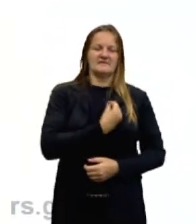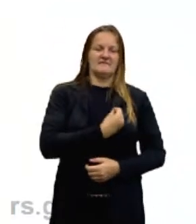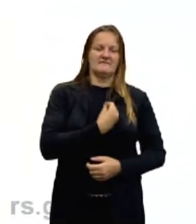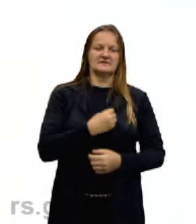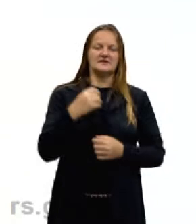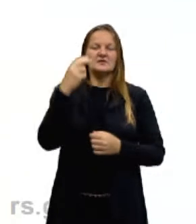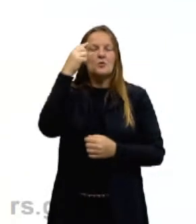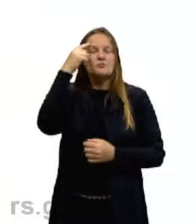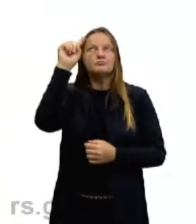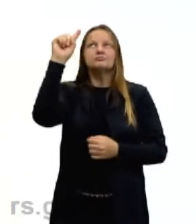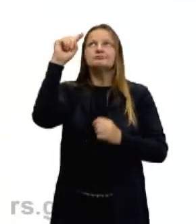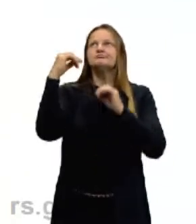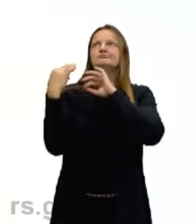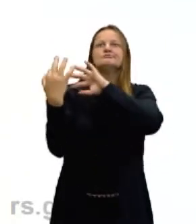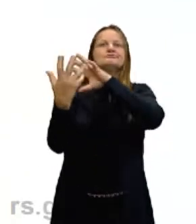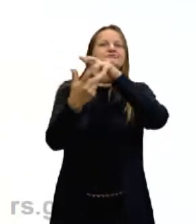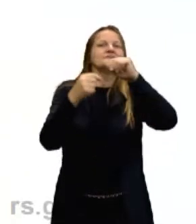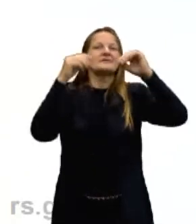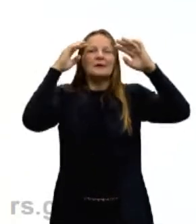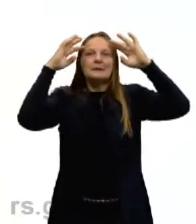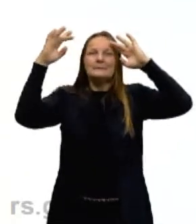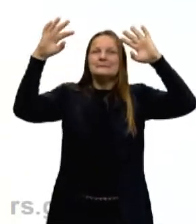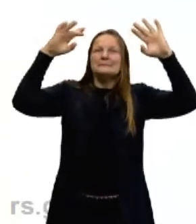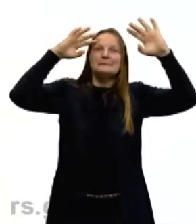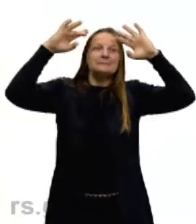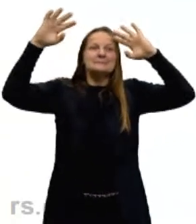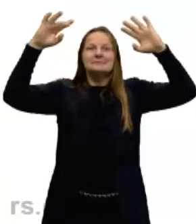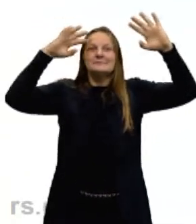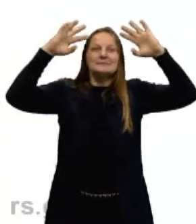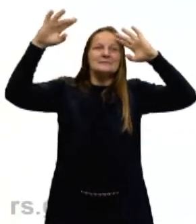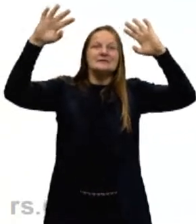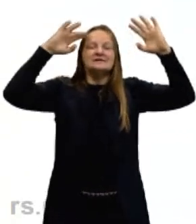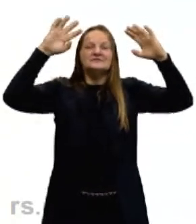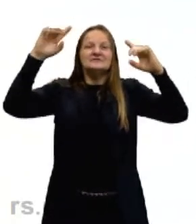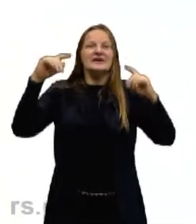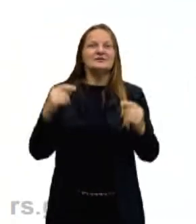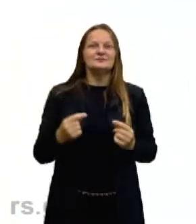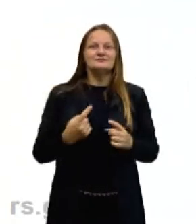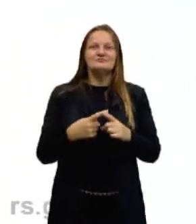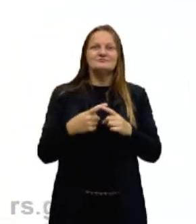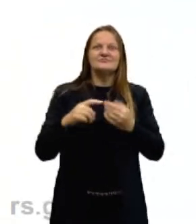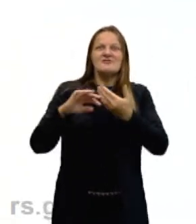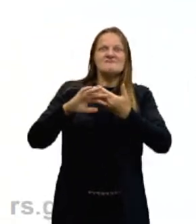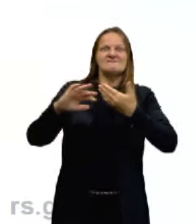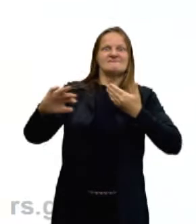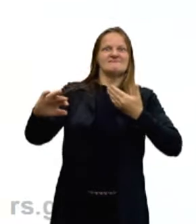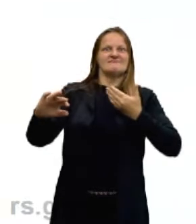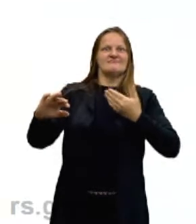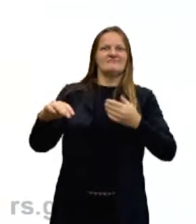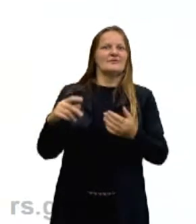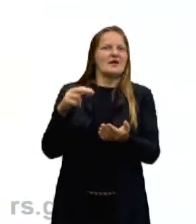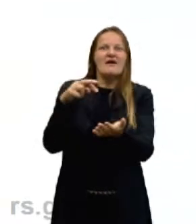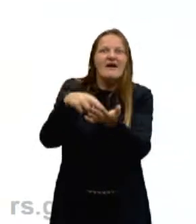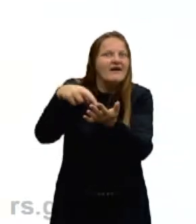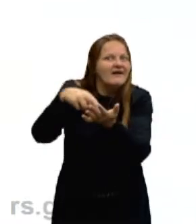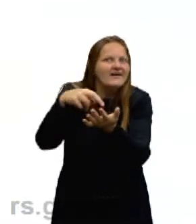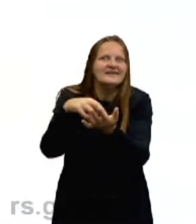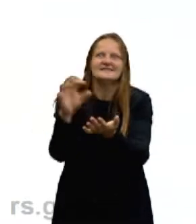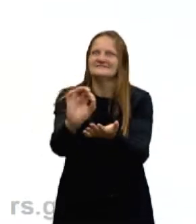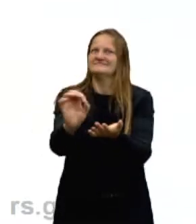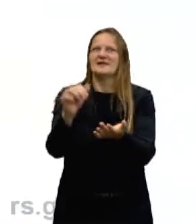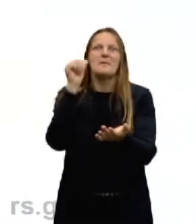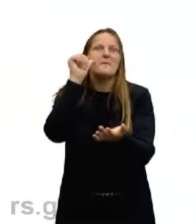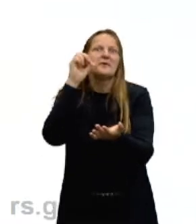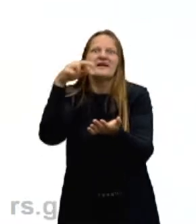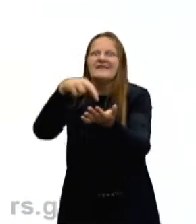crio esse mundo não é crio esse esse mundo a para e da galera que não é o mundo de agora não é a mesma mulher